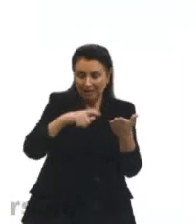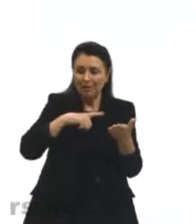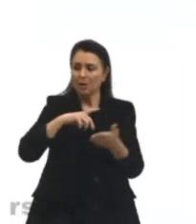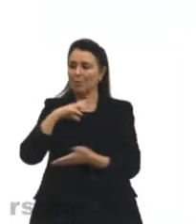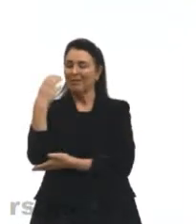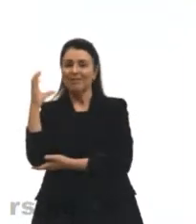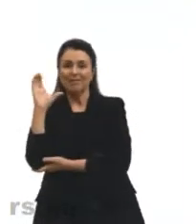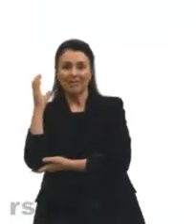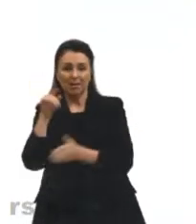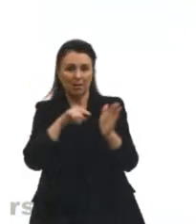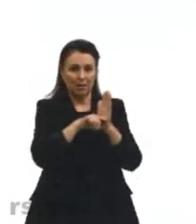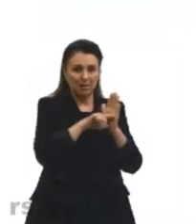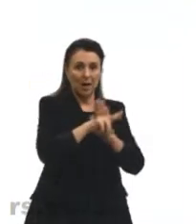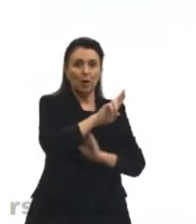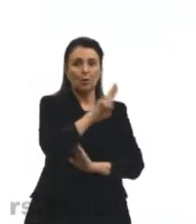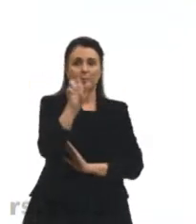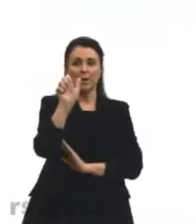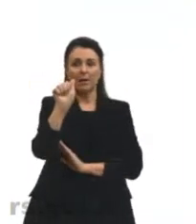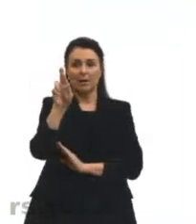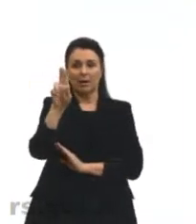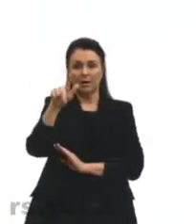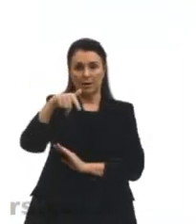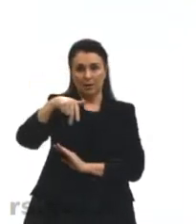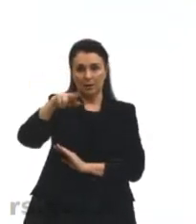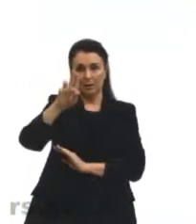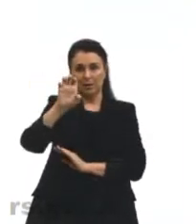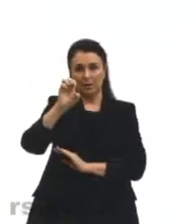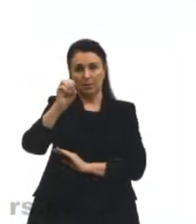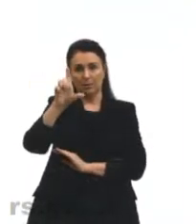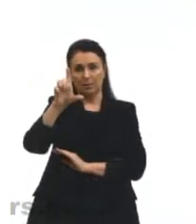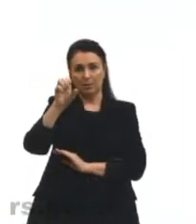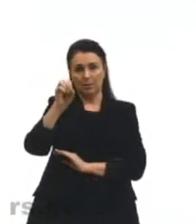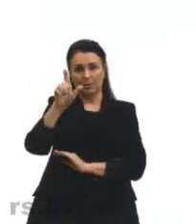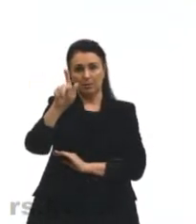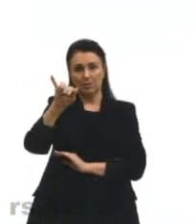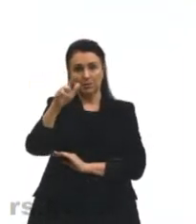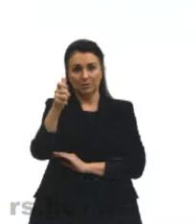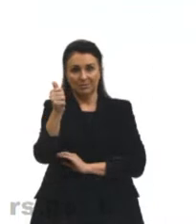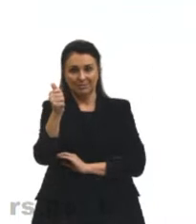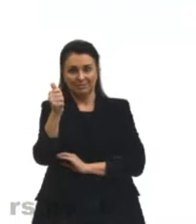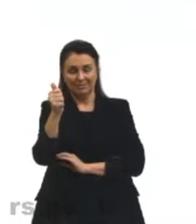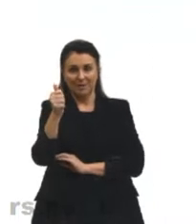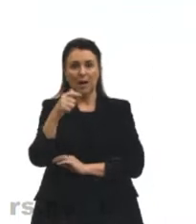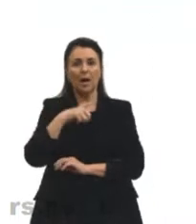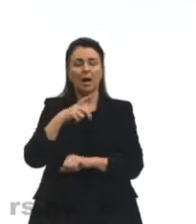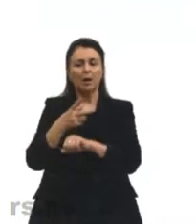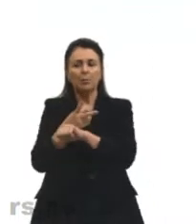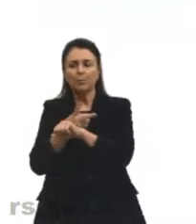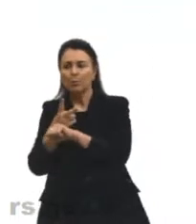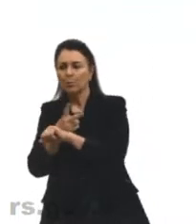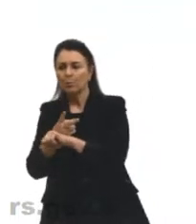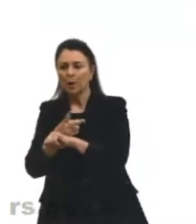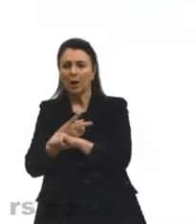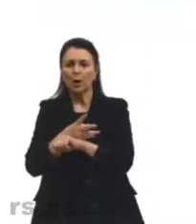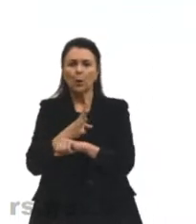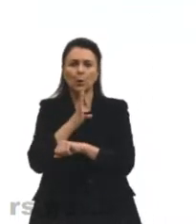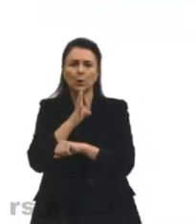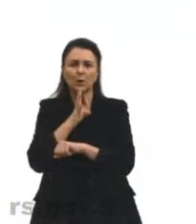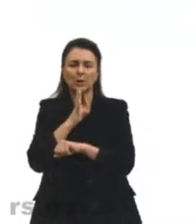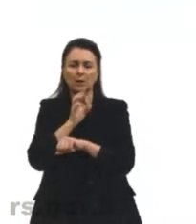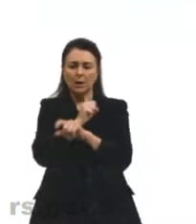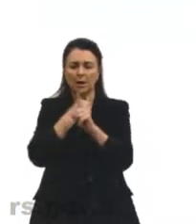disciplina é a arqueologia arqueologia Então ela procura conhecer as sociedades humanas